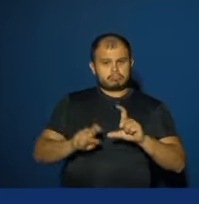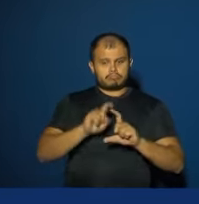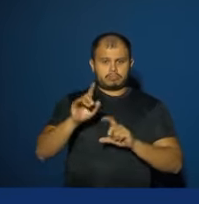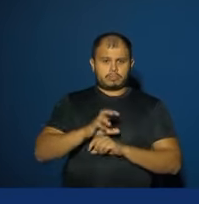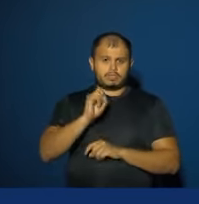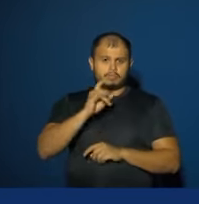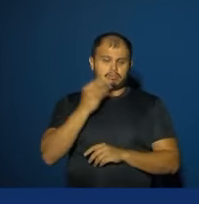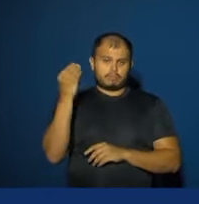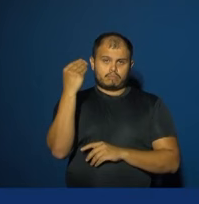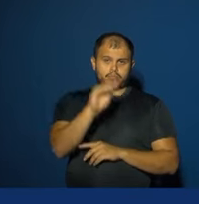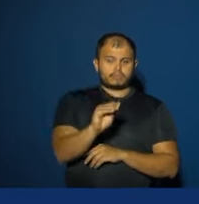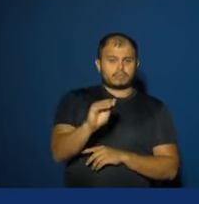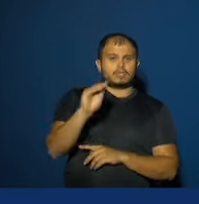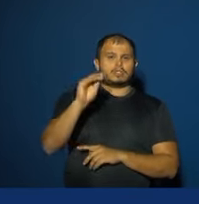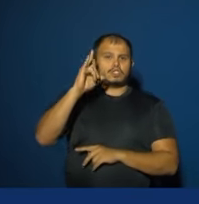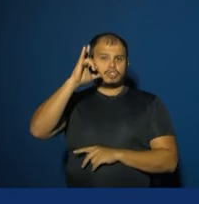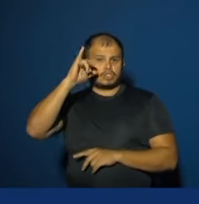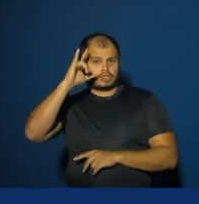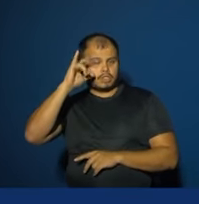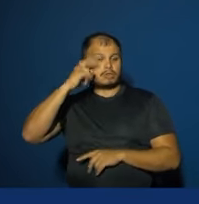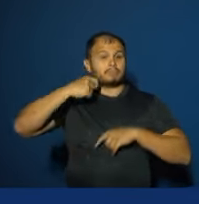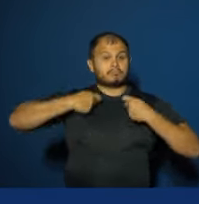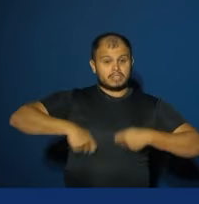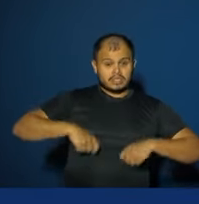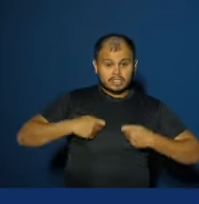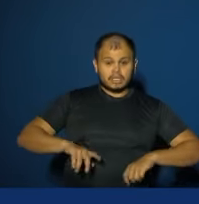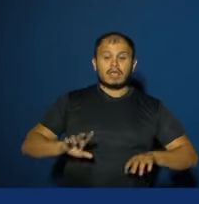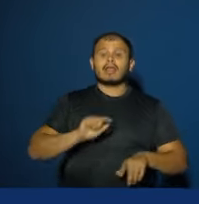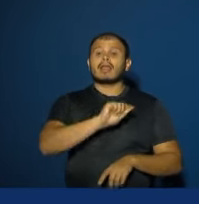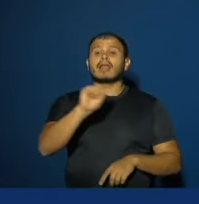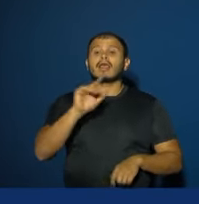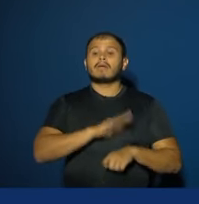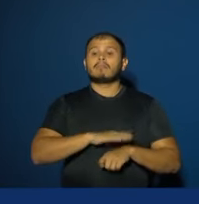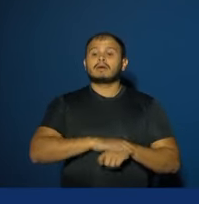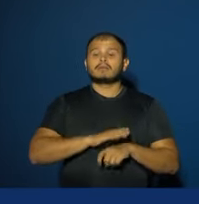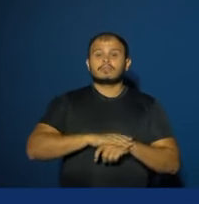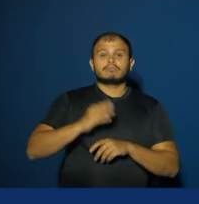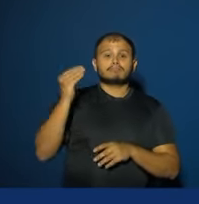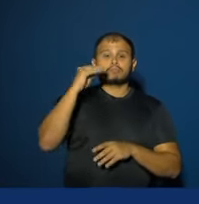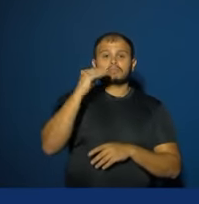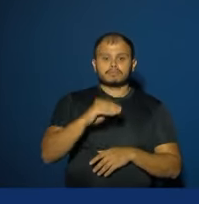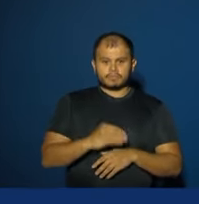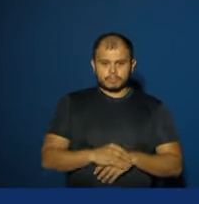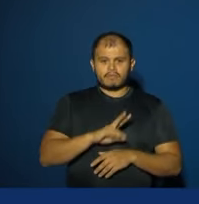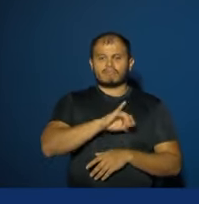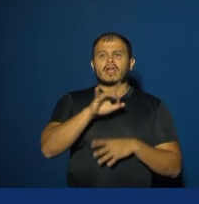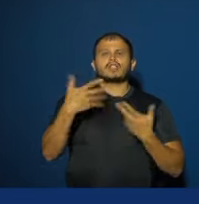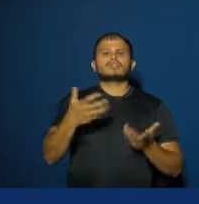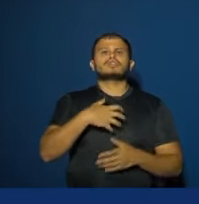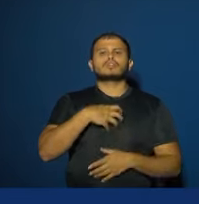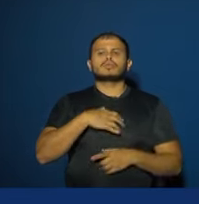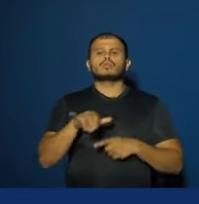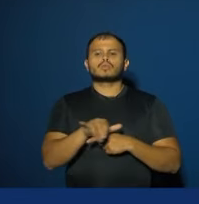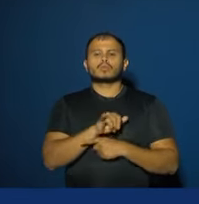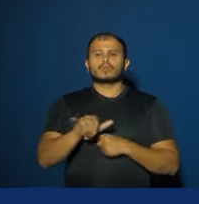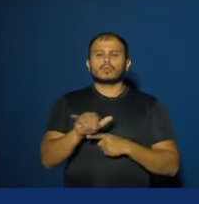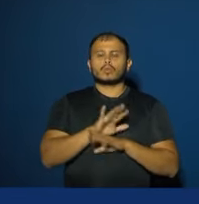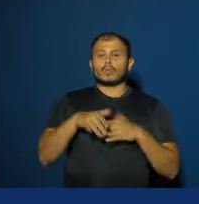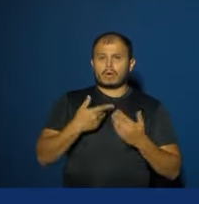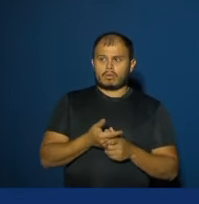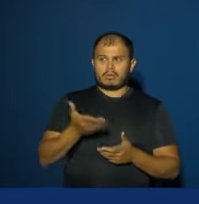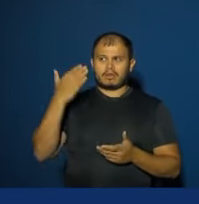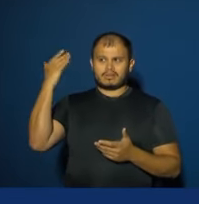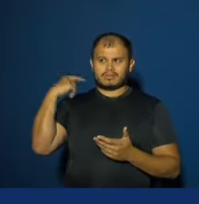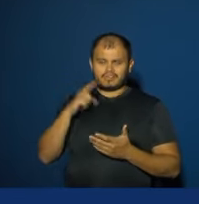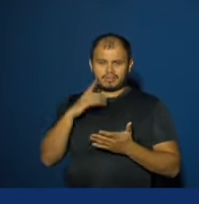conteúdo no Instagram e no tiktok quem é que vai gerar esse conteúdo como é que a gente vai subir Qual é a forma se antes a gente tinha uma revista que